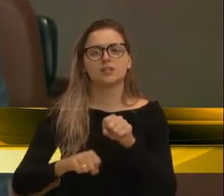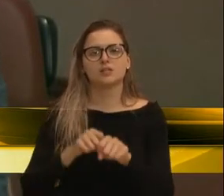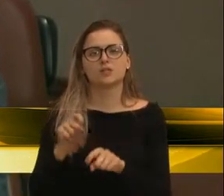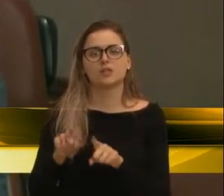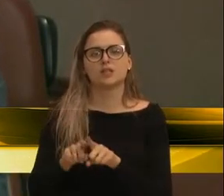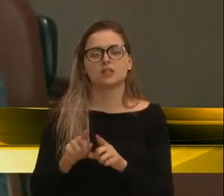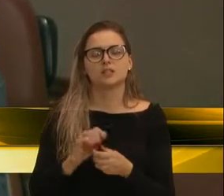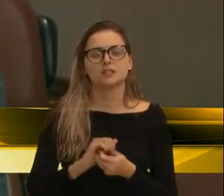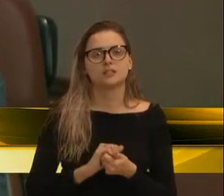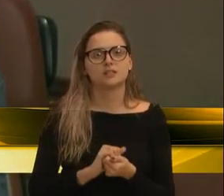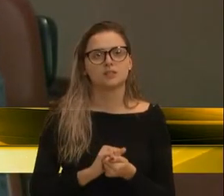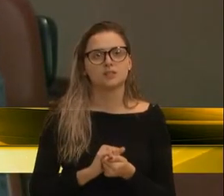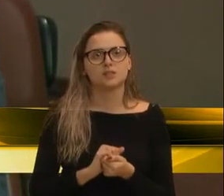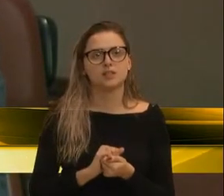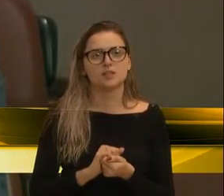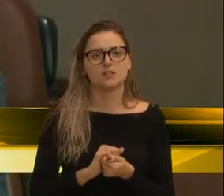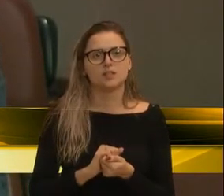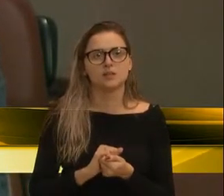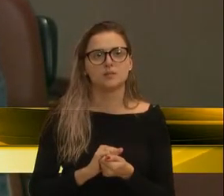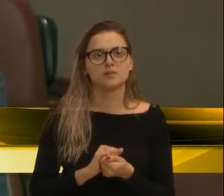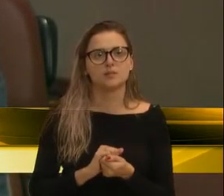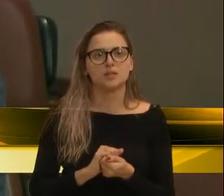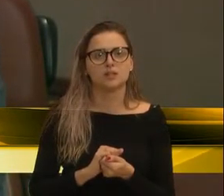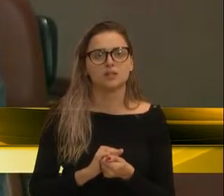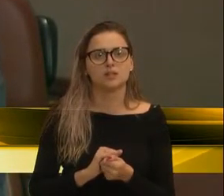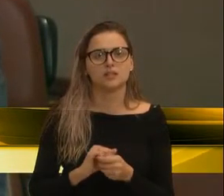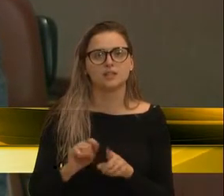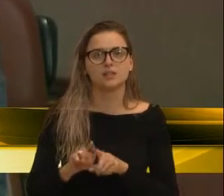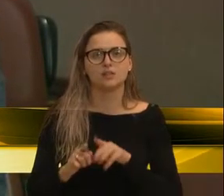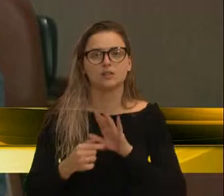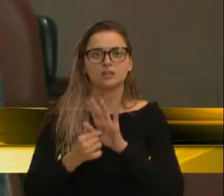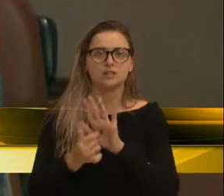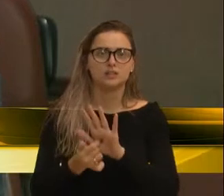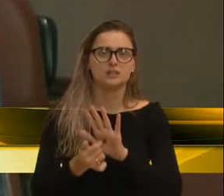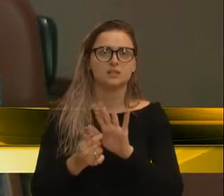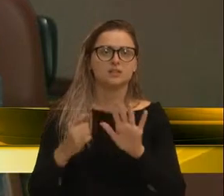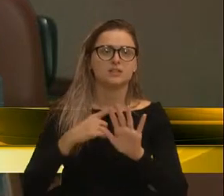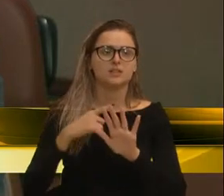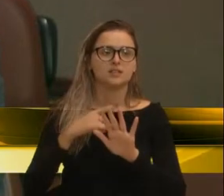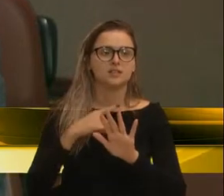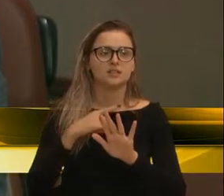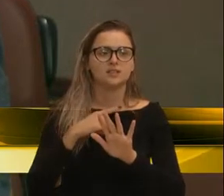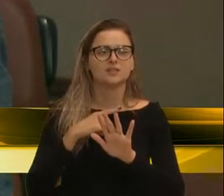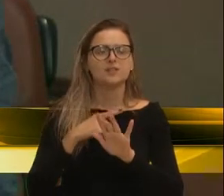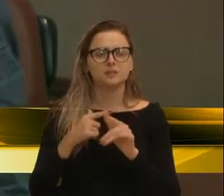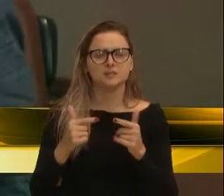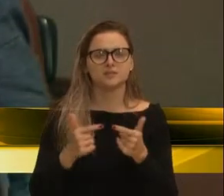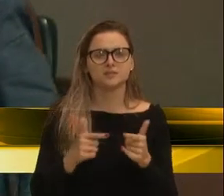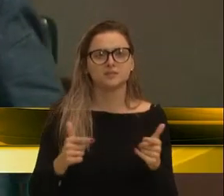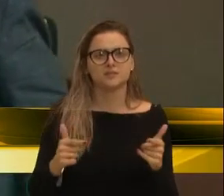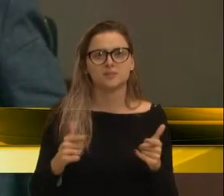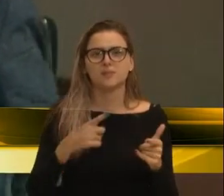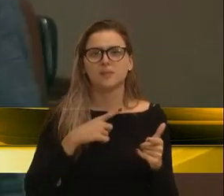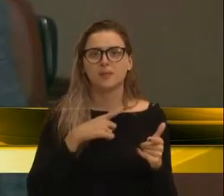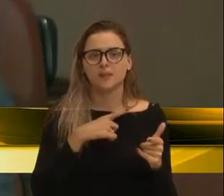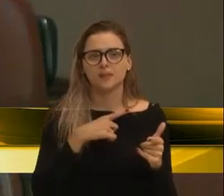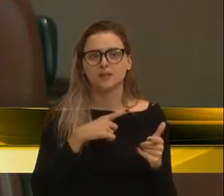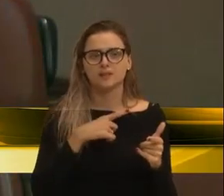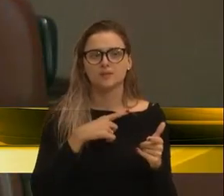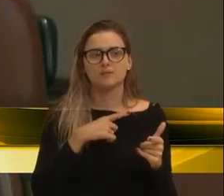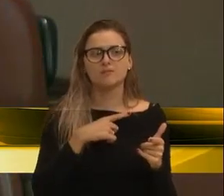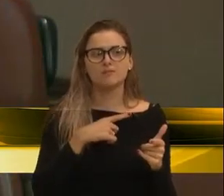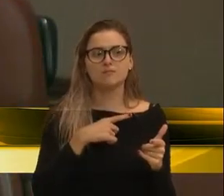cidade. Eu também entendo que hoje a tecnologia, não tem mais morro que tu não suba. Né? Eu andava com